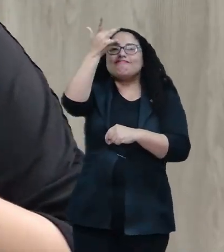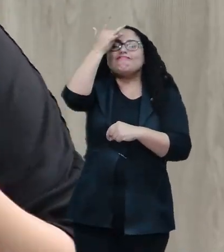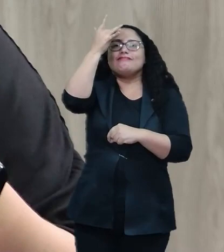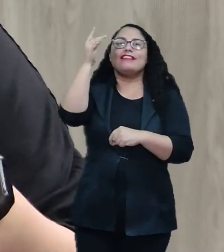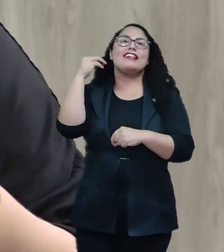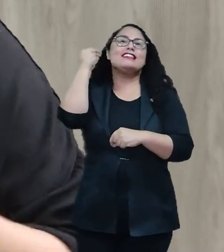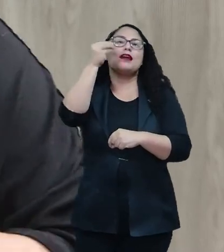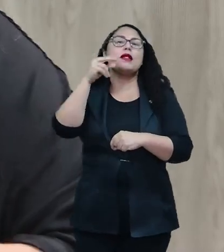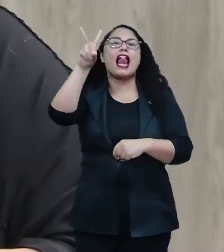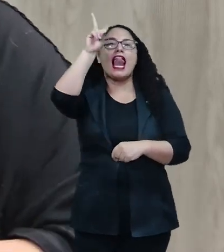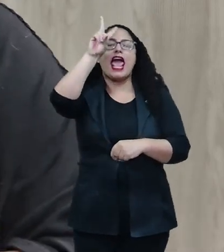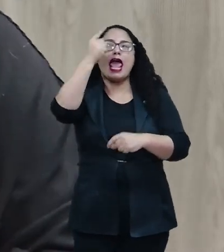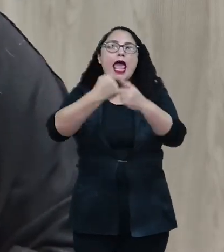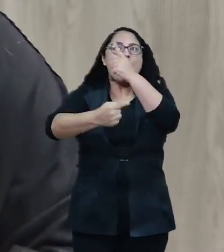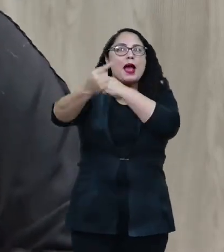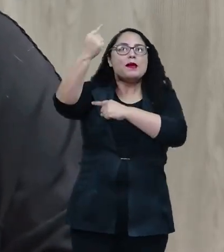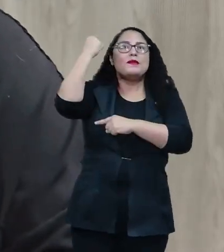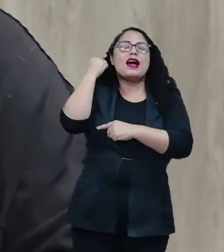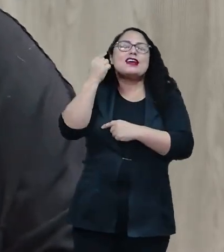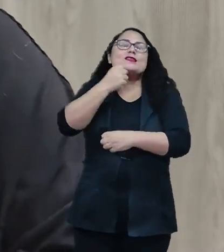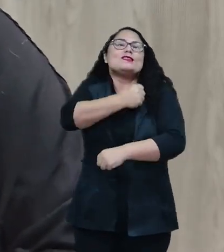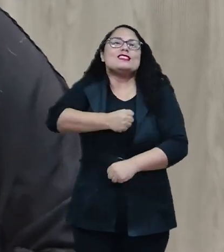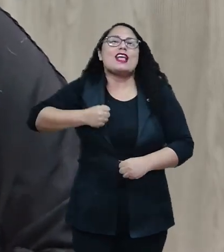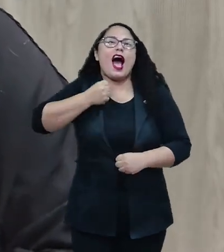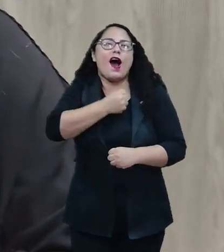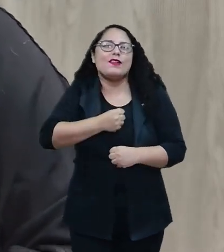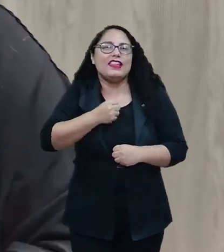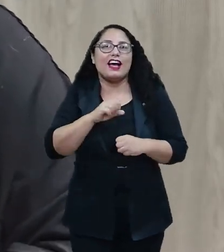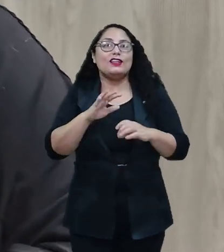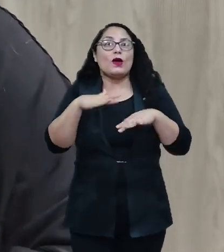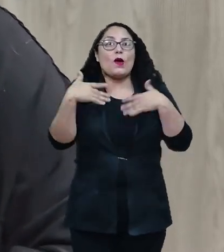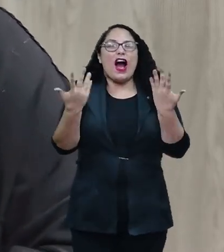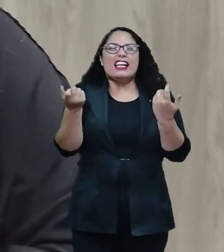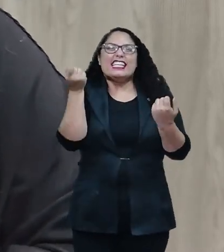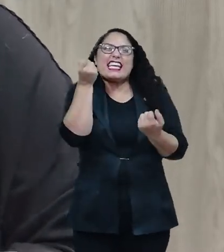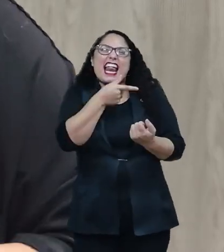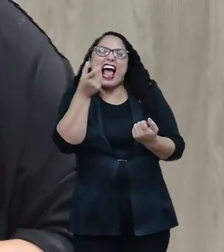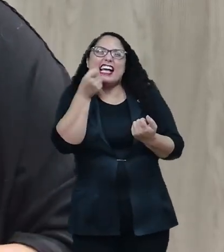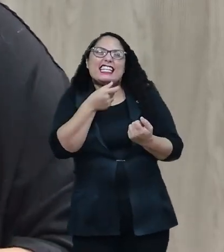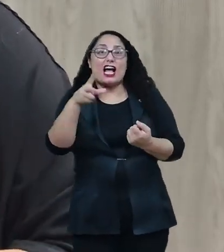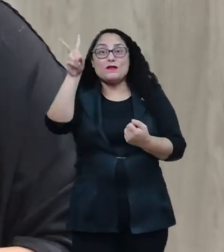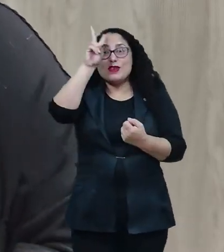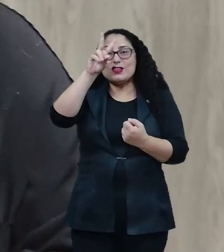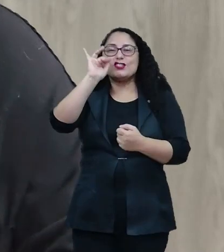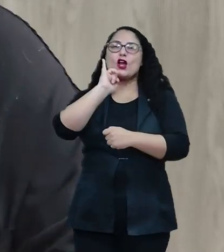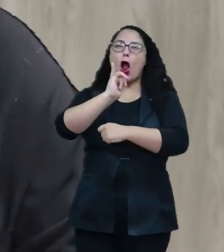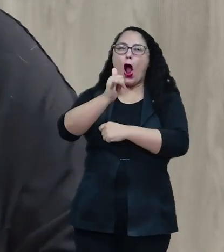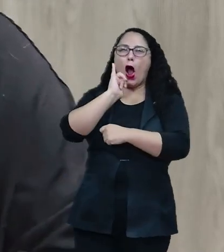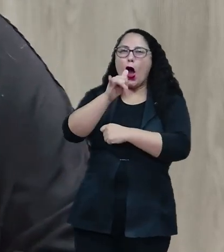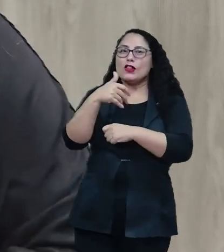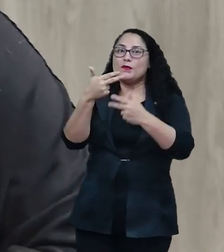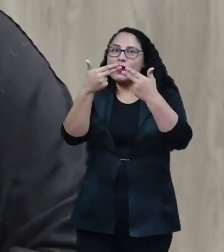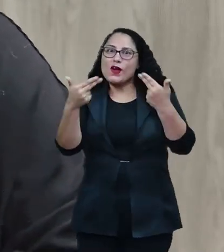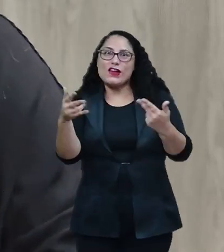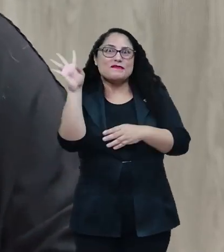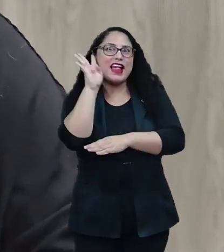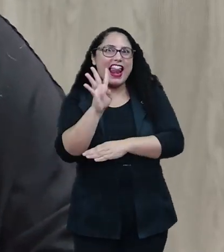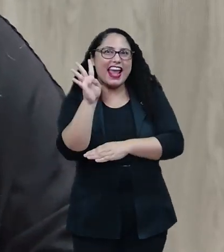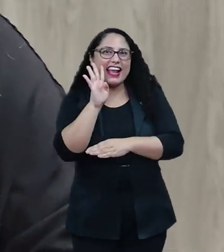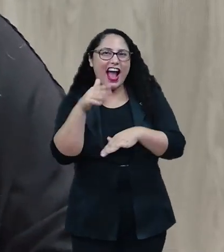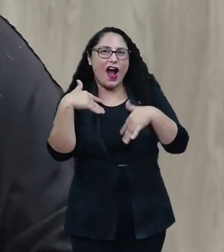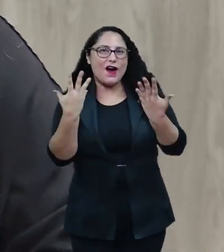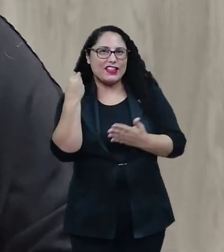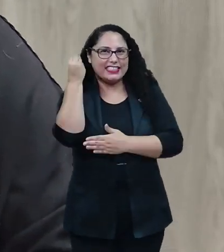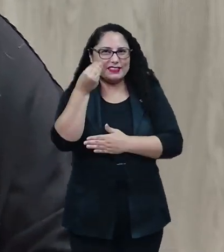que vocês lembram com saudade ou acham um episódio engraçado? Enfim, contam para a gente alguma coisa legal assim